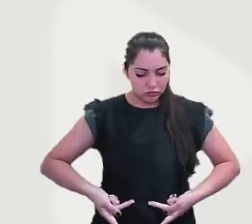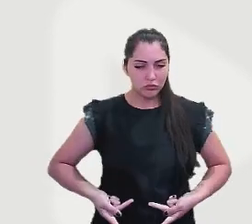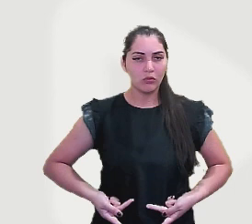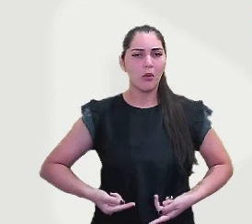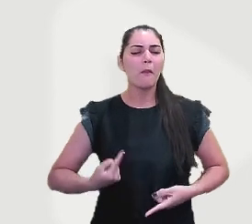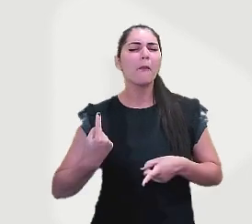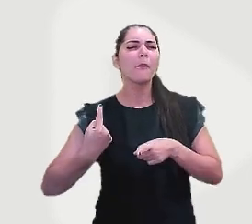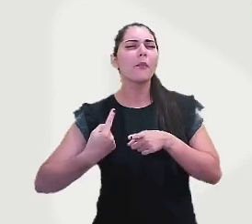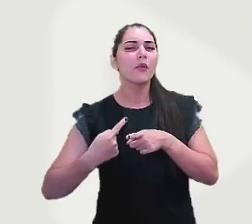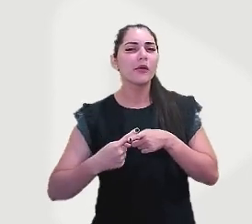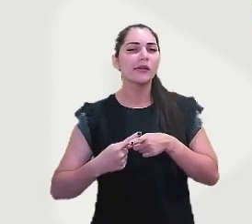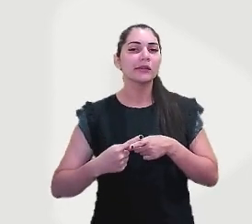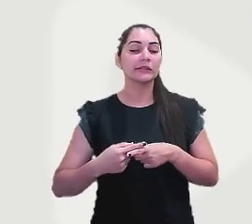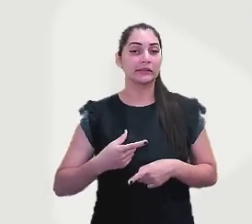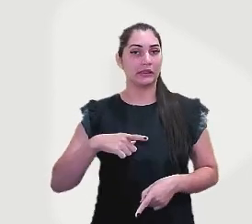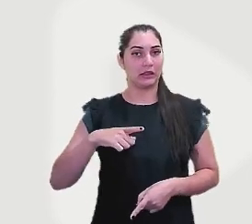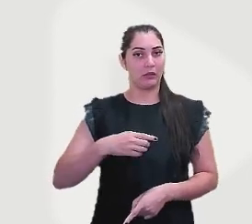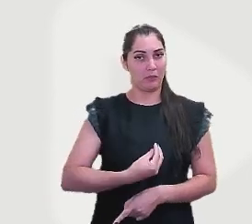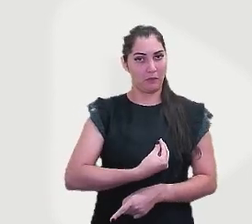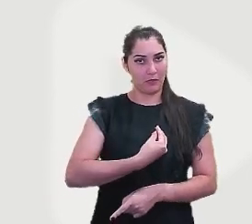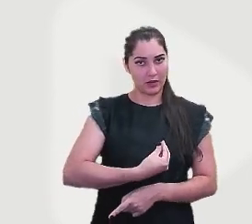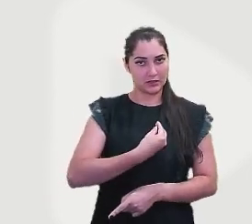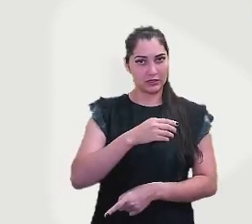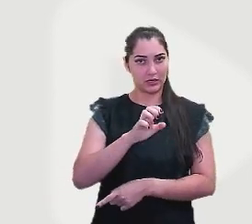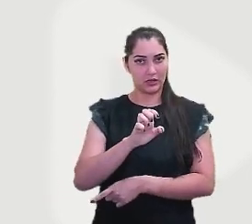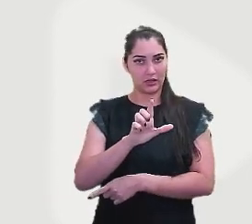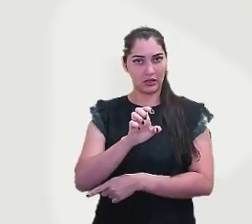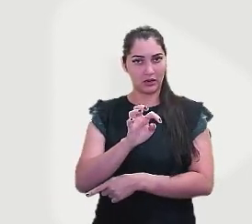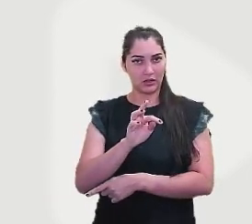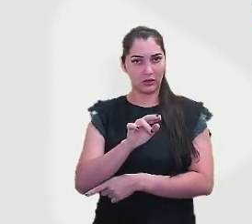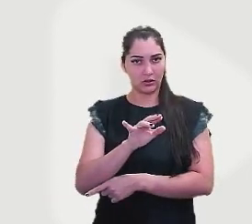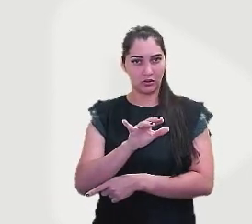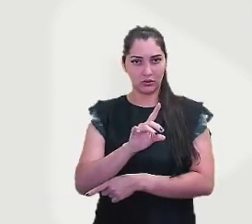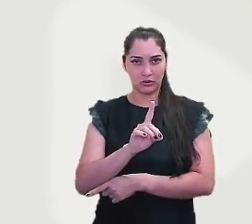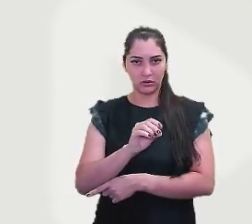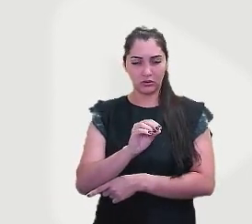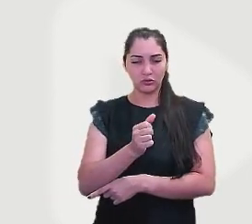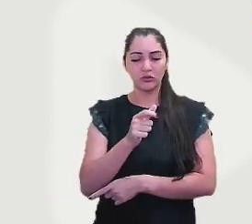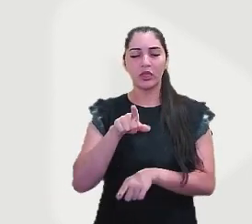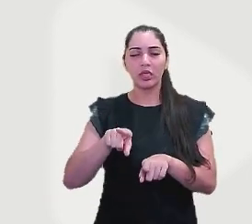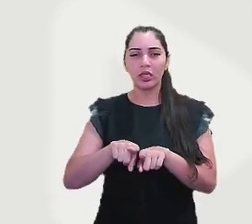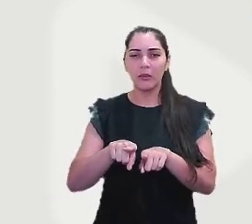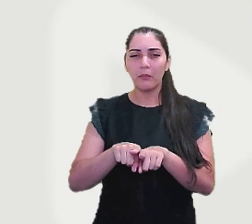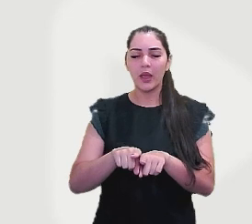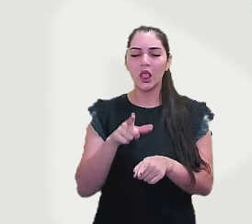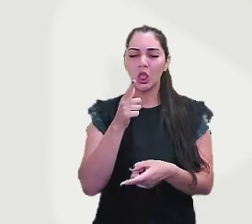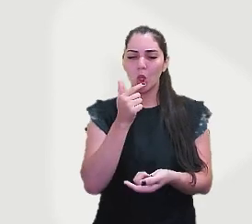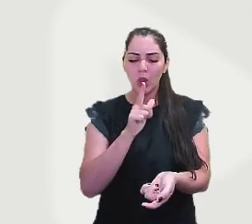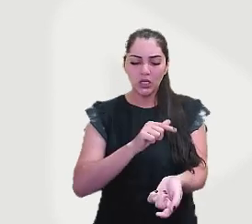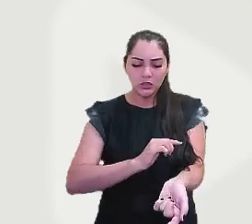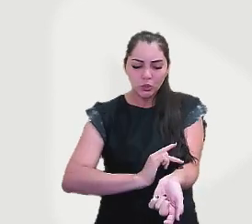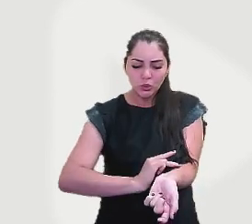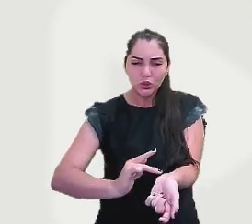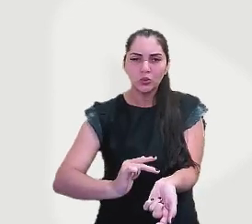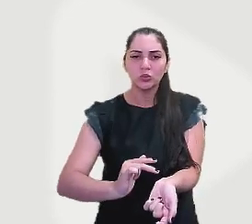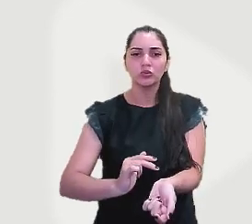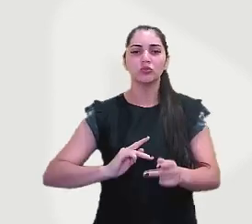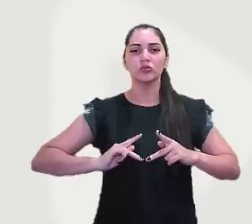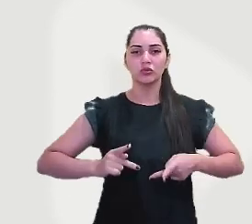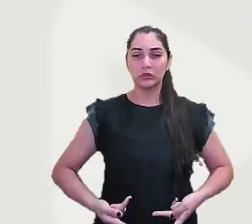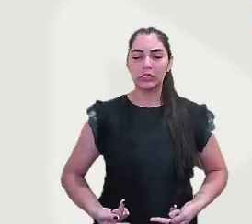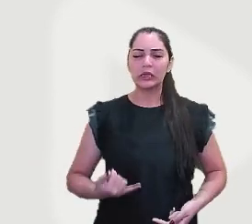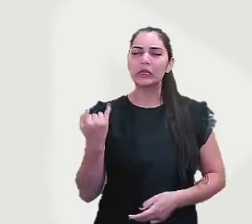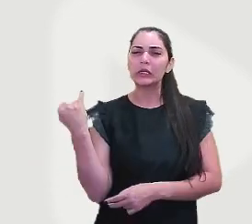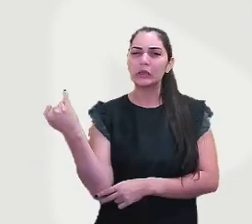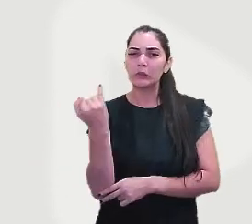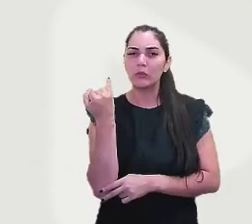Vamos saber agora. Eles estão presentes nos eletrólitos, nos líquidos corporais. Por isso que é tão importante, gente, os sais minerais, até para o